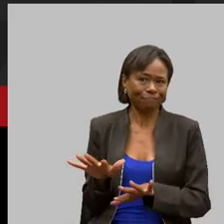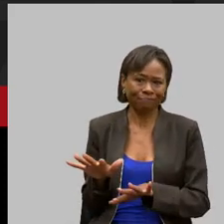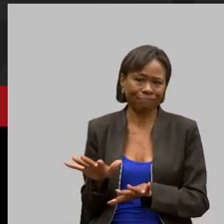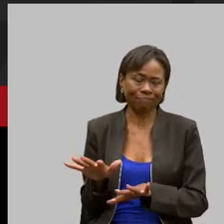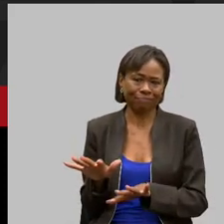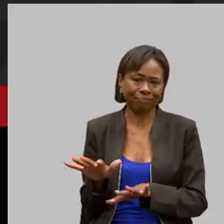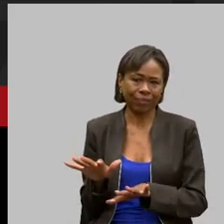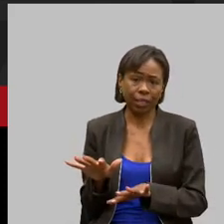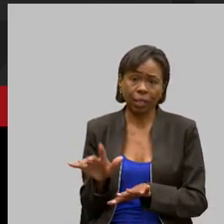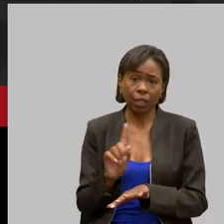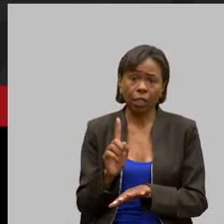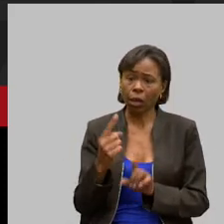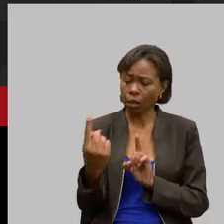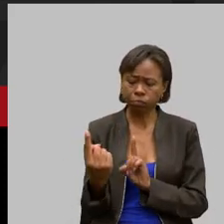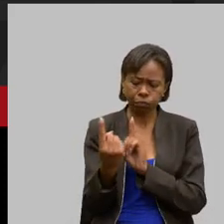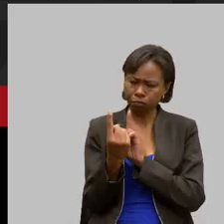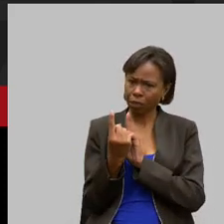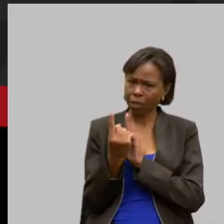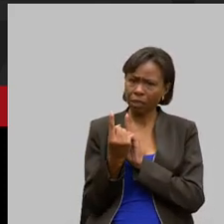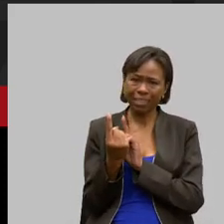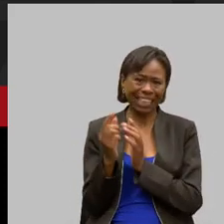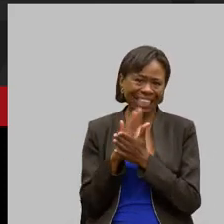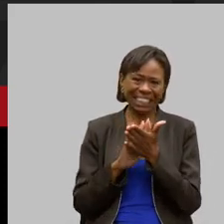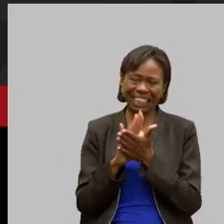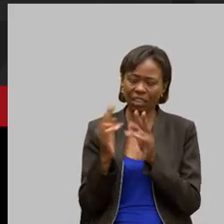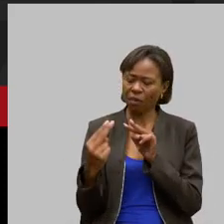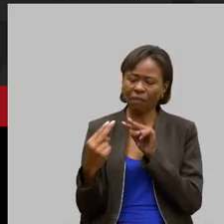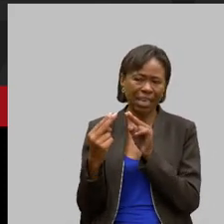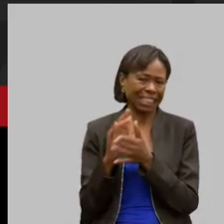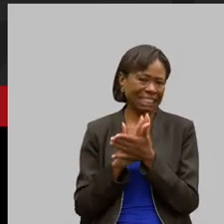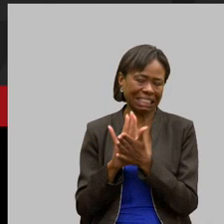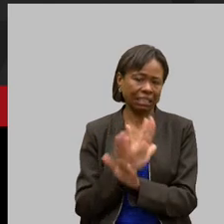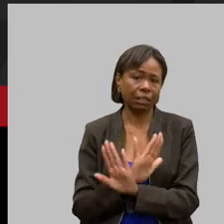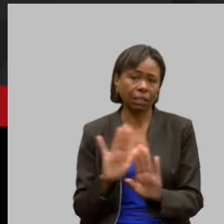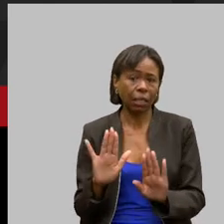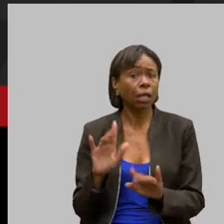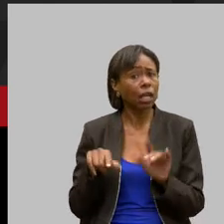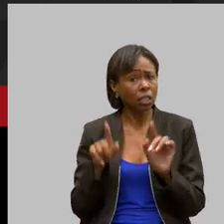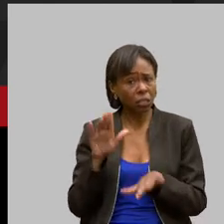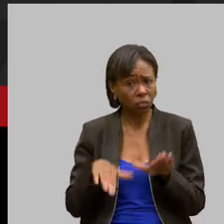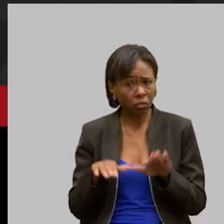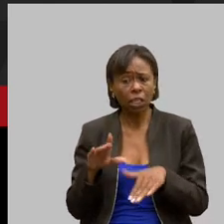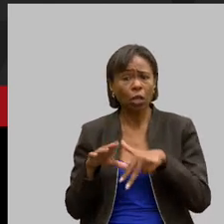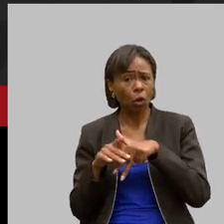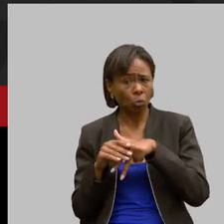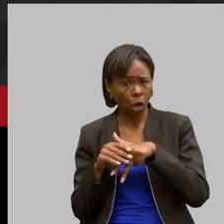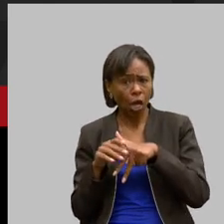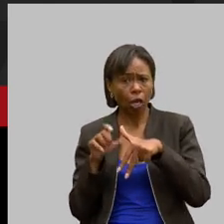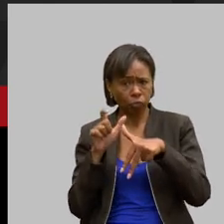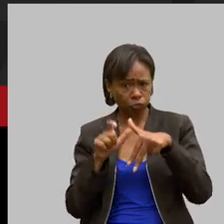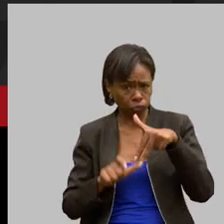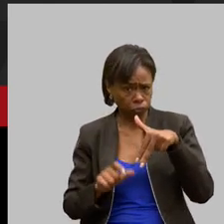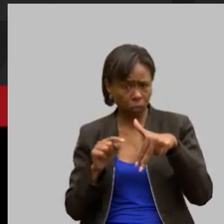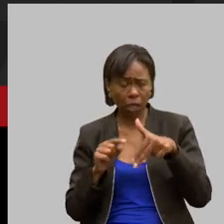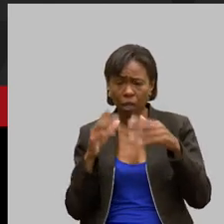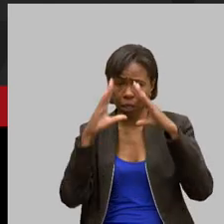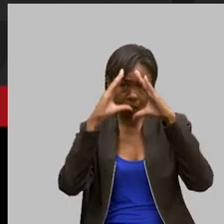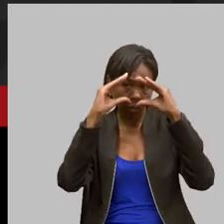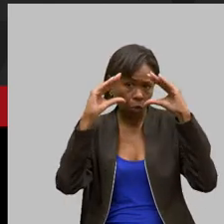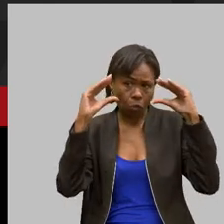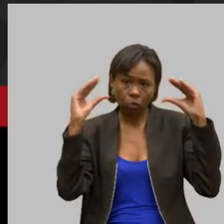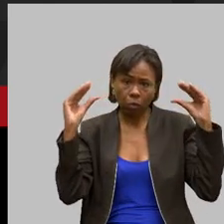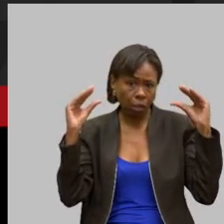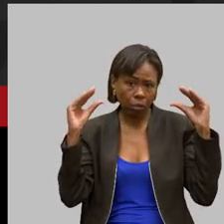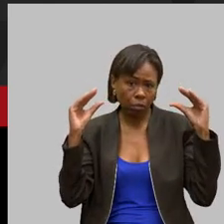ver o paciente e muitas vezes é um paciente super tranquilo que dá menos trabalho do que